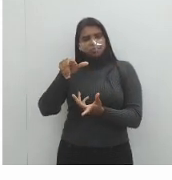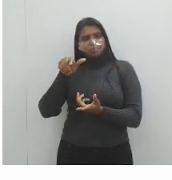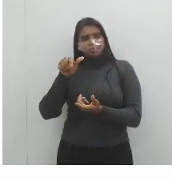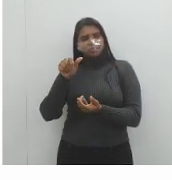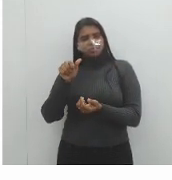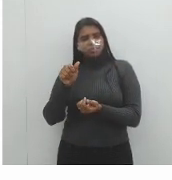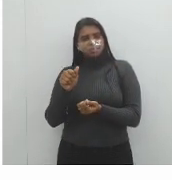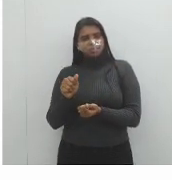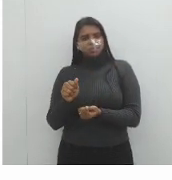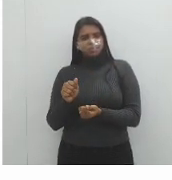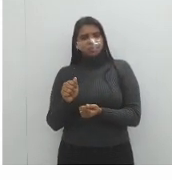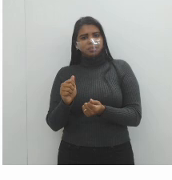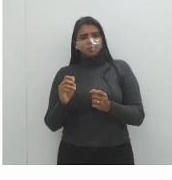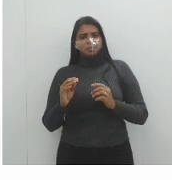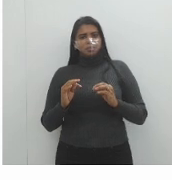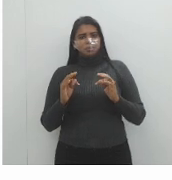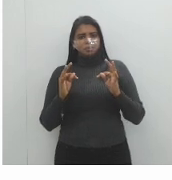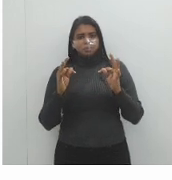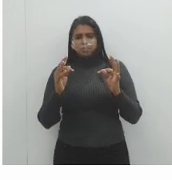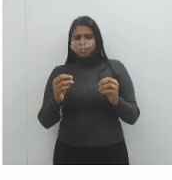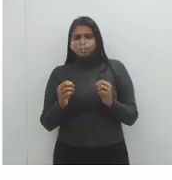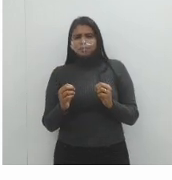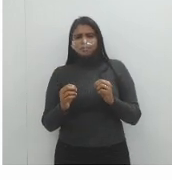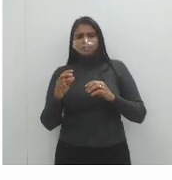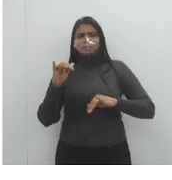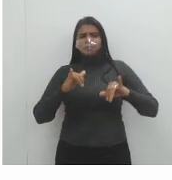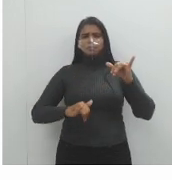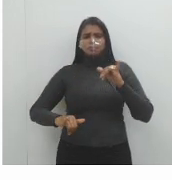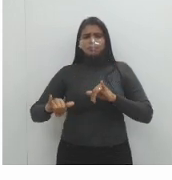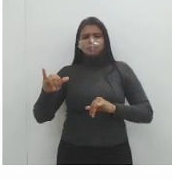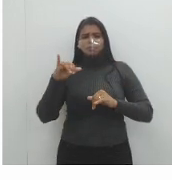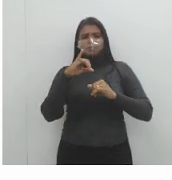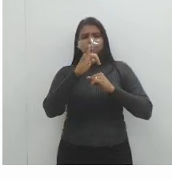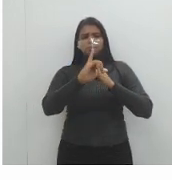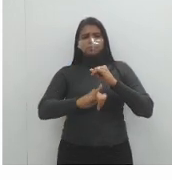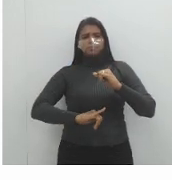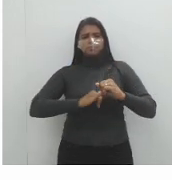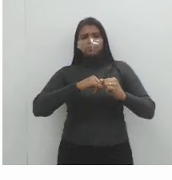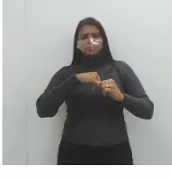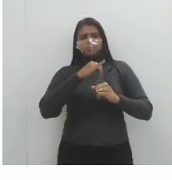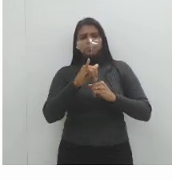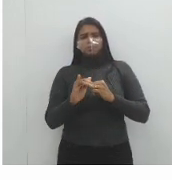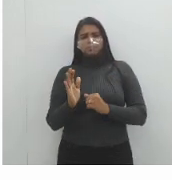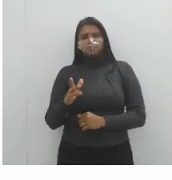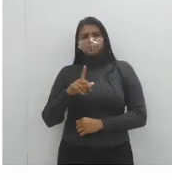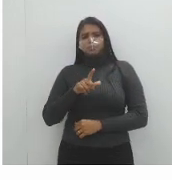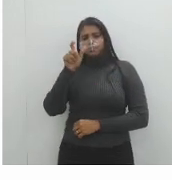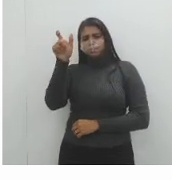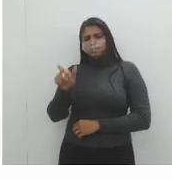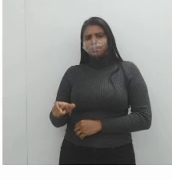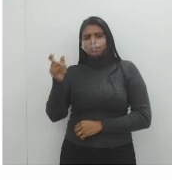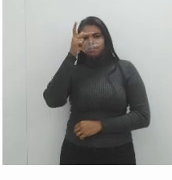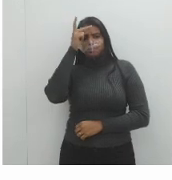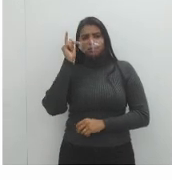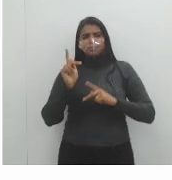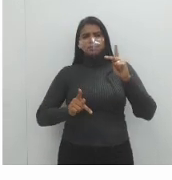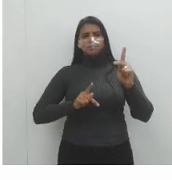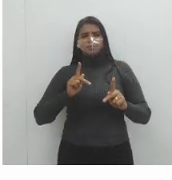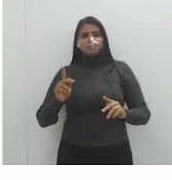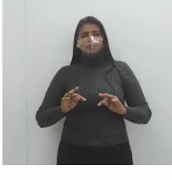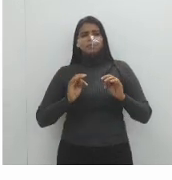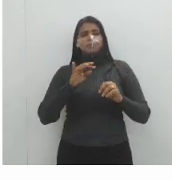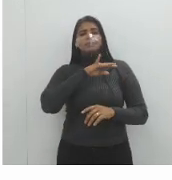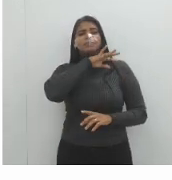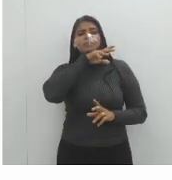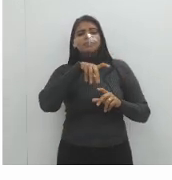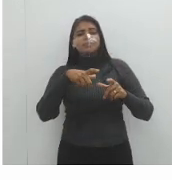explosão gerou todos esses elementos químicos, todos esses átomos existentes, né? E os seres humanos e todos os outros